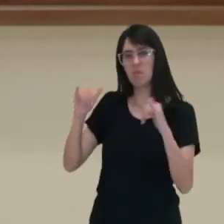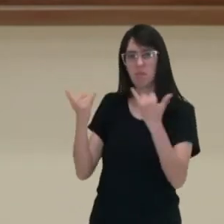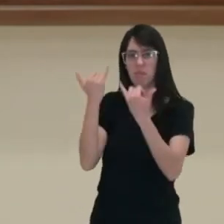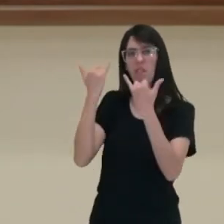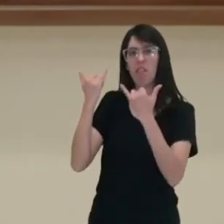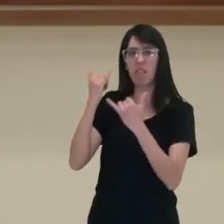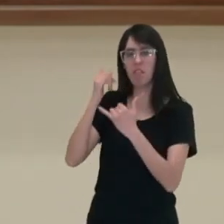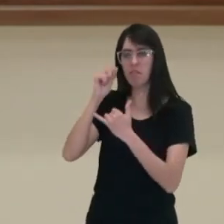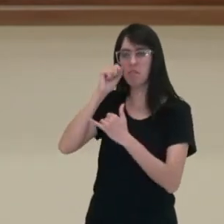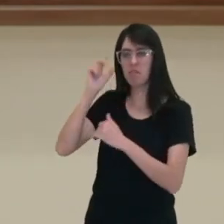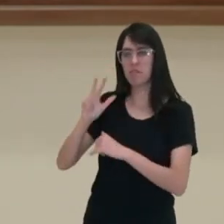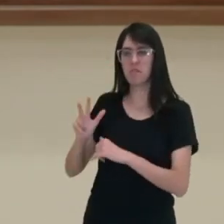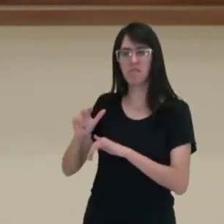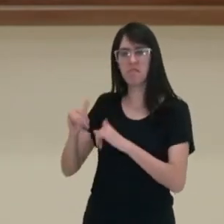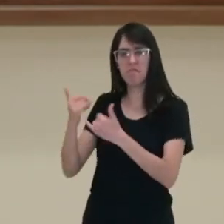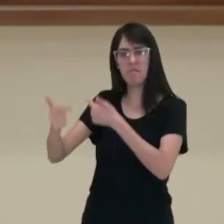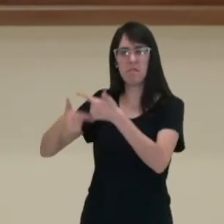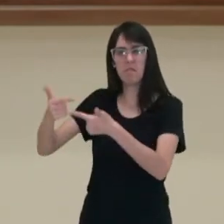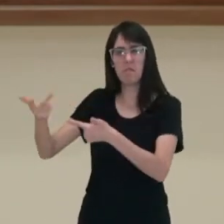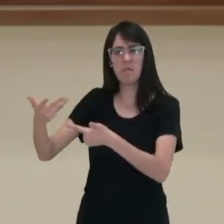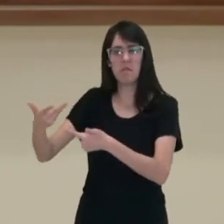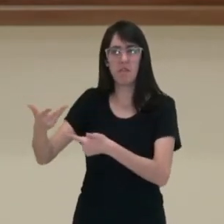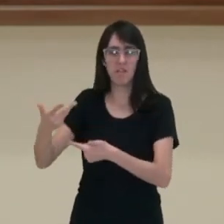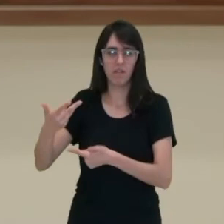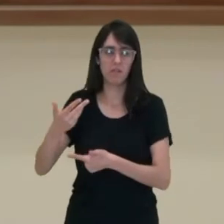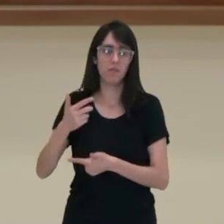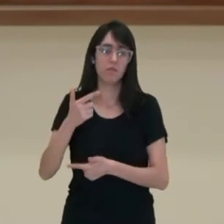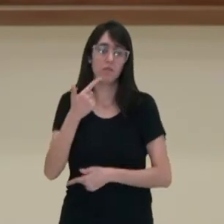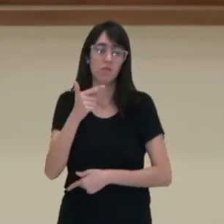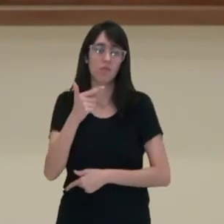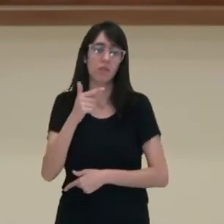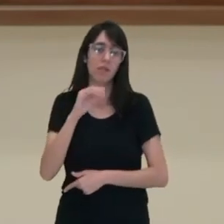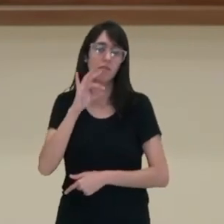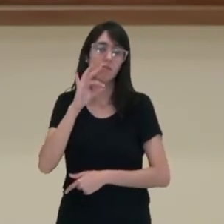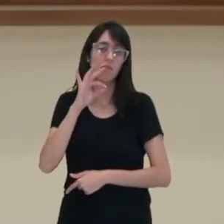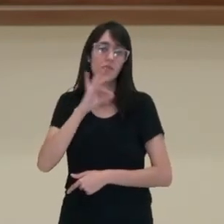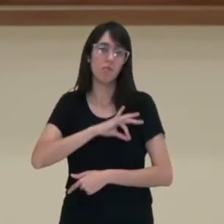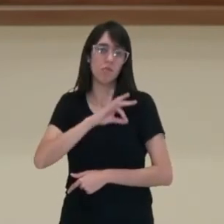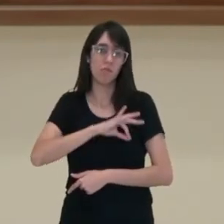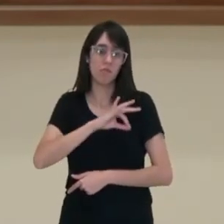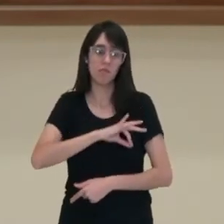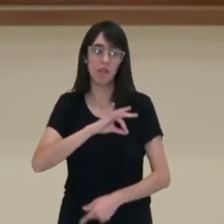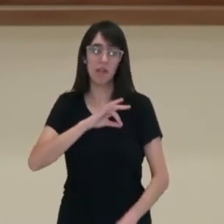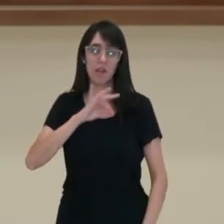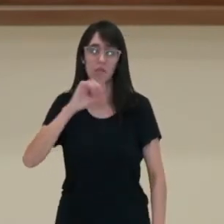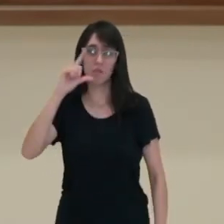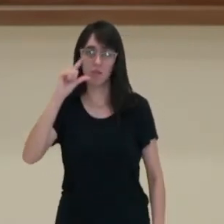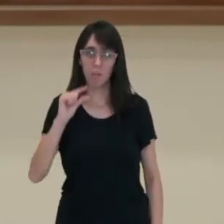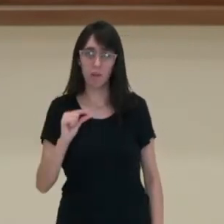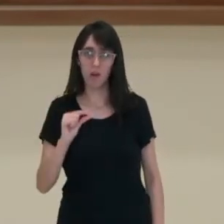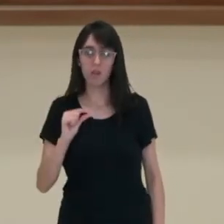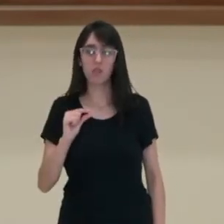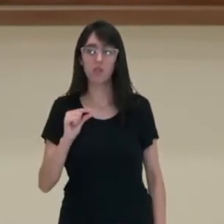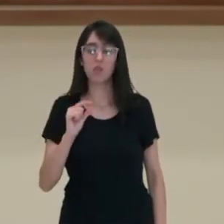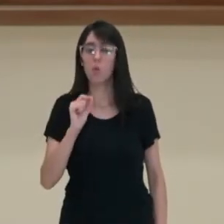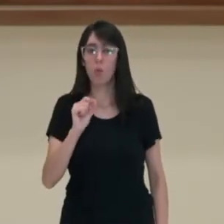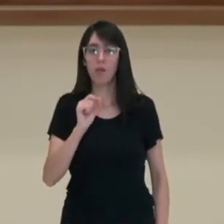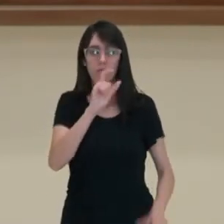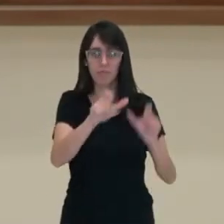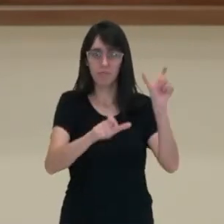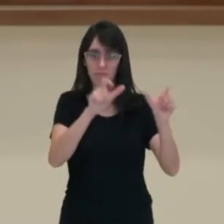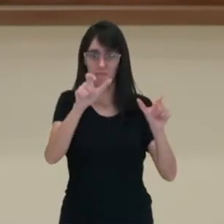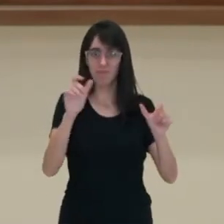sem pagamento de baixos salários ou salários medianos, até porque os salários para a classe